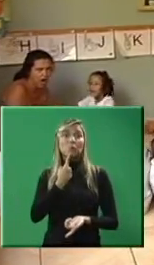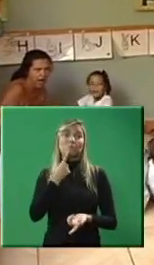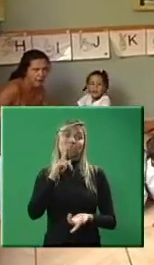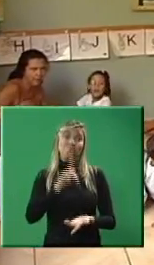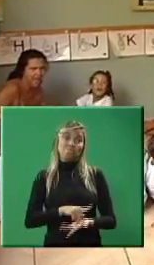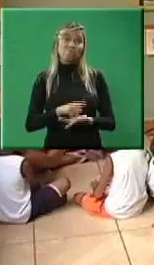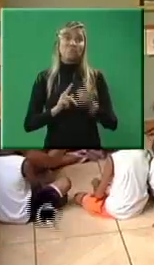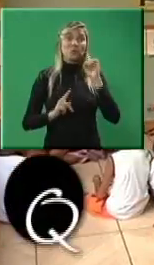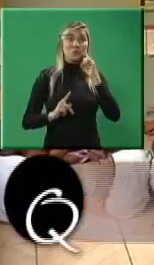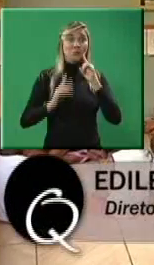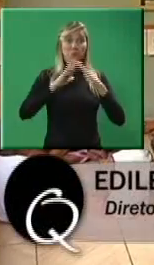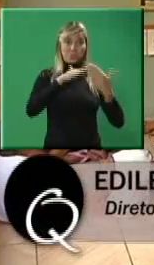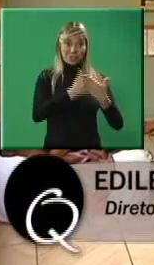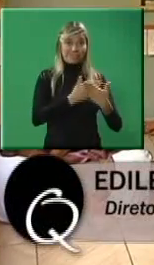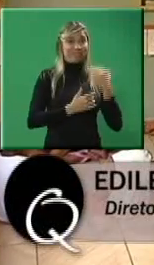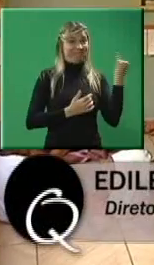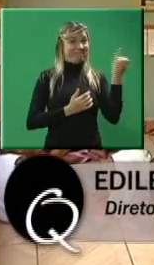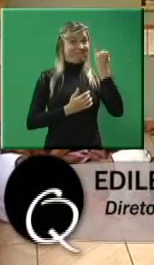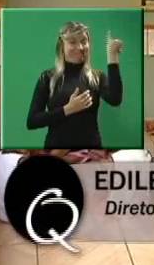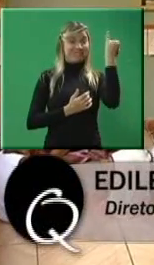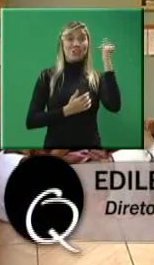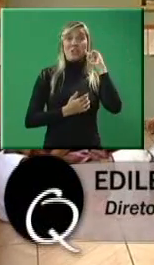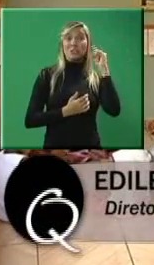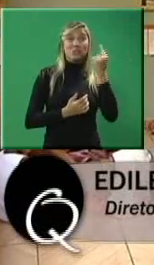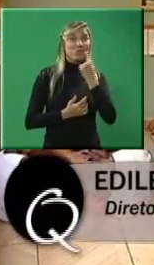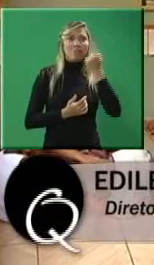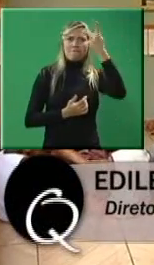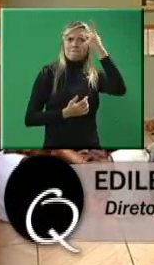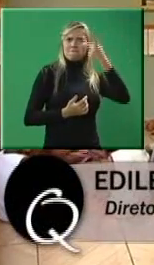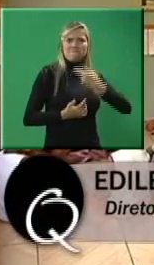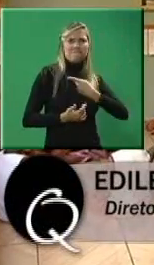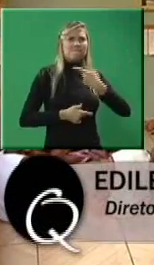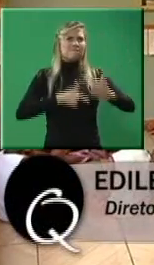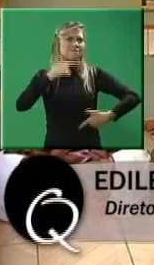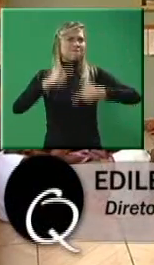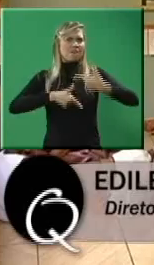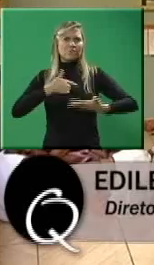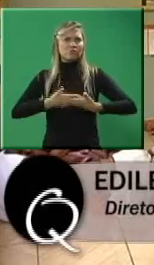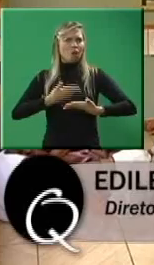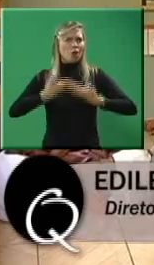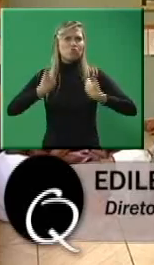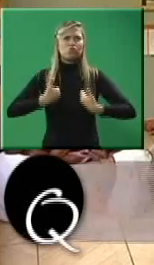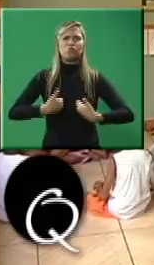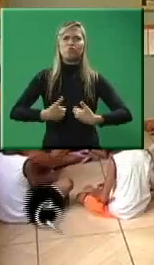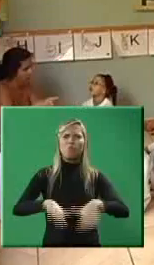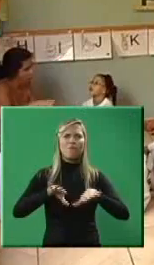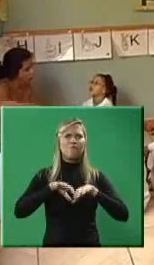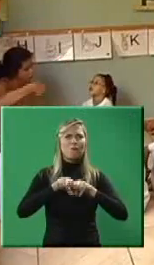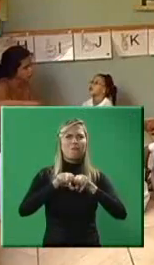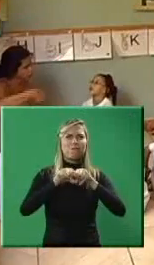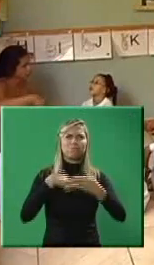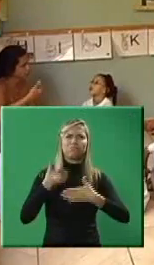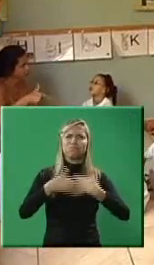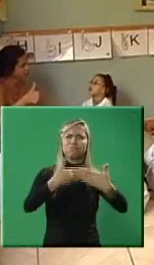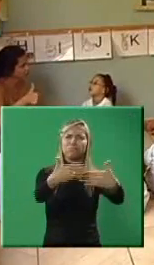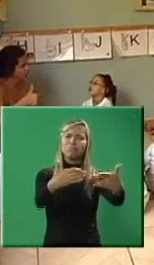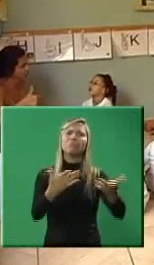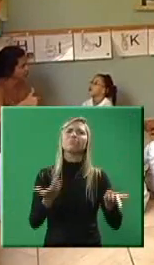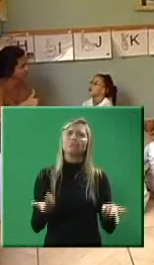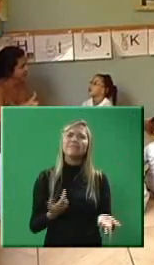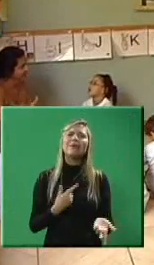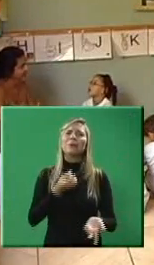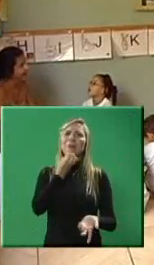nem precisa dizer, porque o sucesso que a gente está vendo, os meninos independentes, né, seguindo em frente